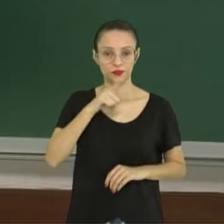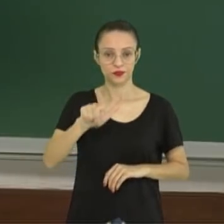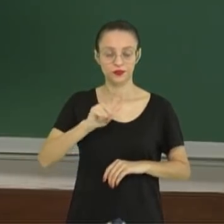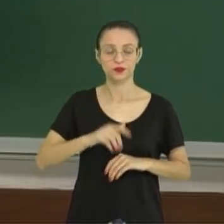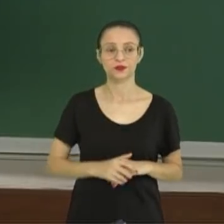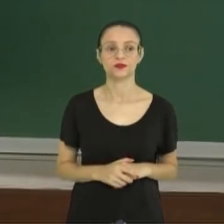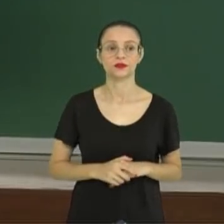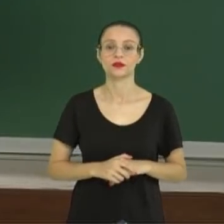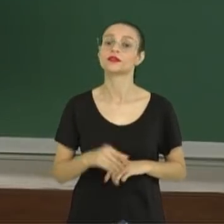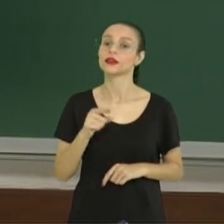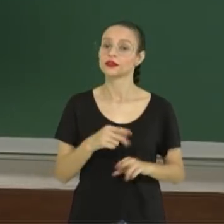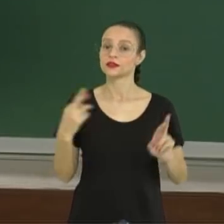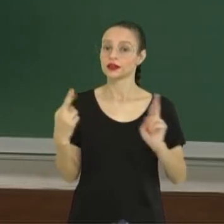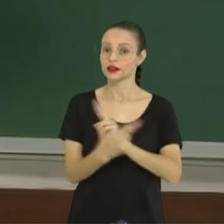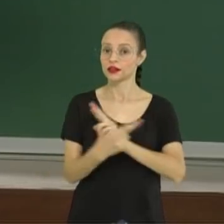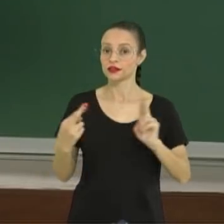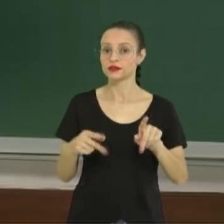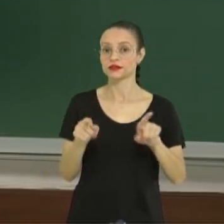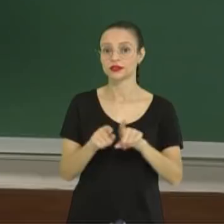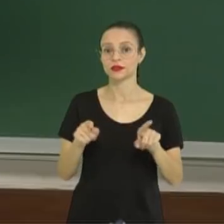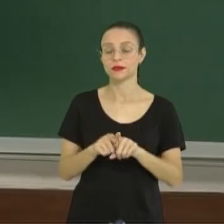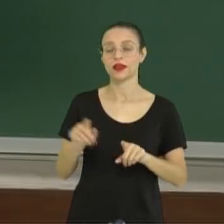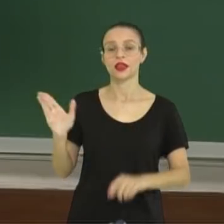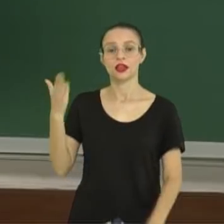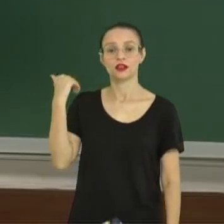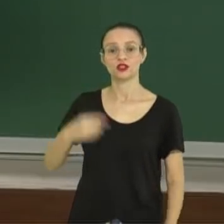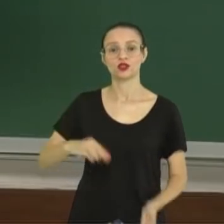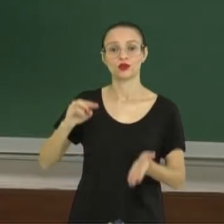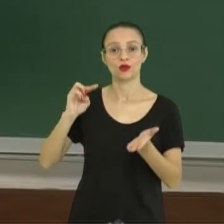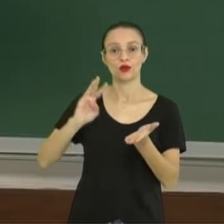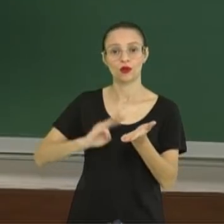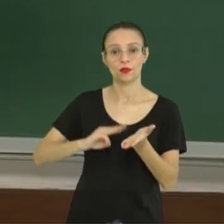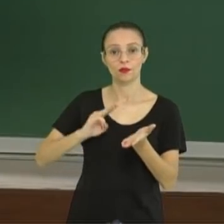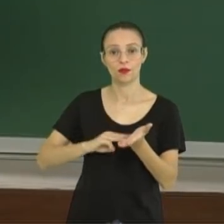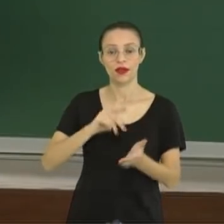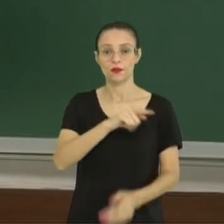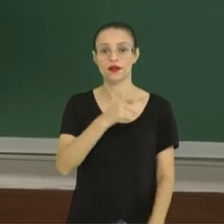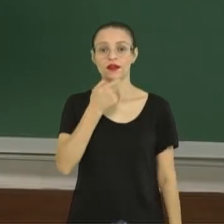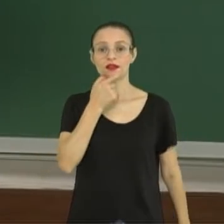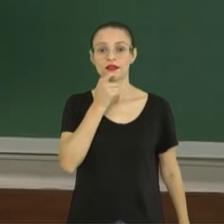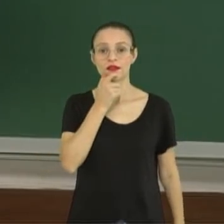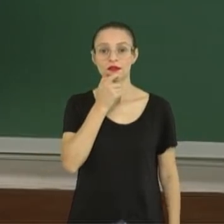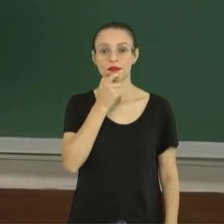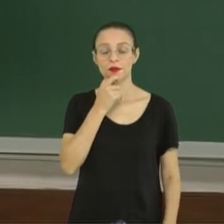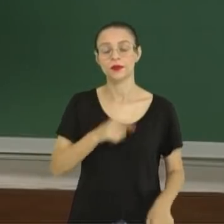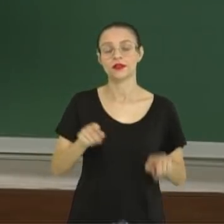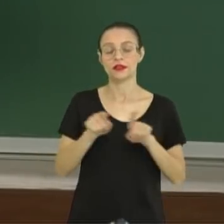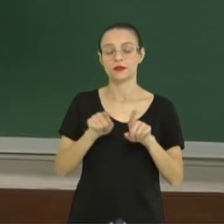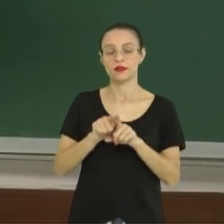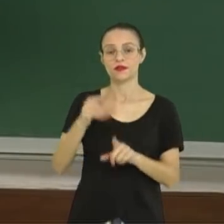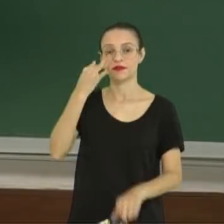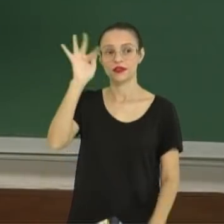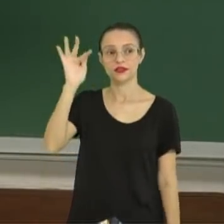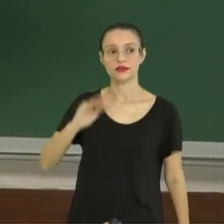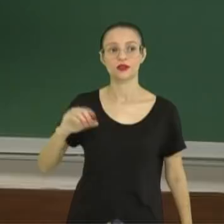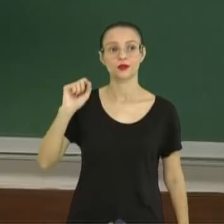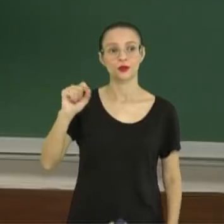Essa relação também se estende com antigos membros do Império Britânico e Francês através da Commonwealth. A Commonwealth